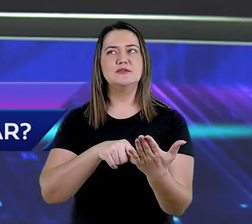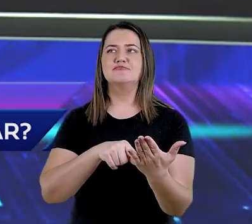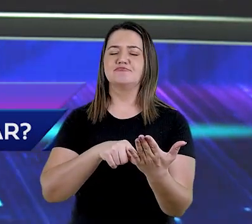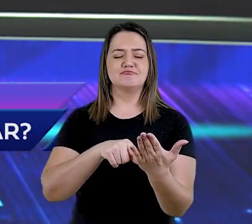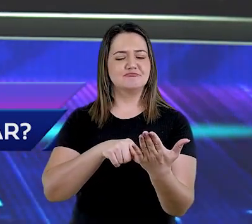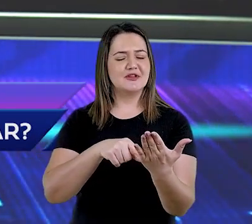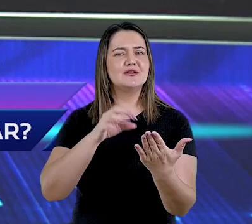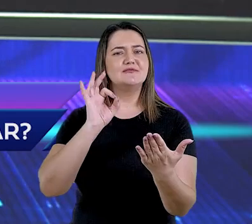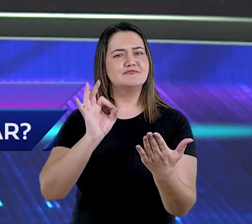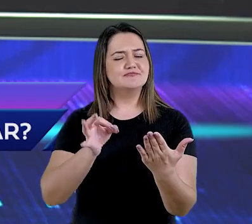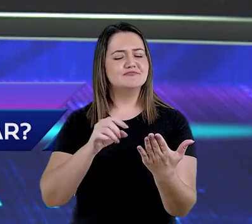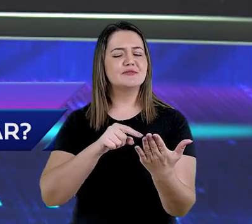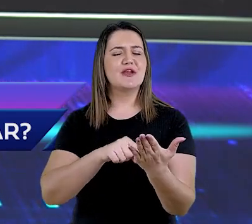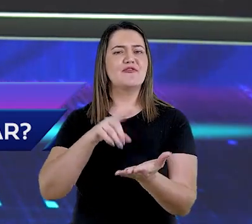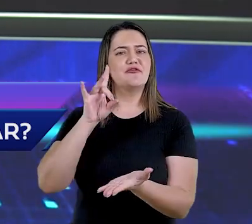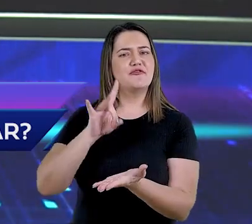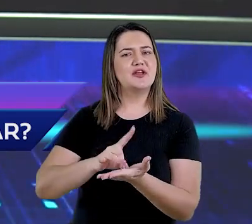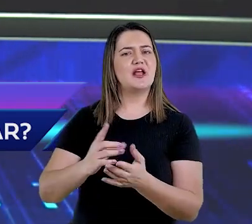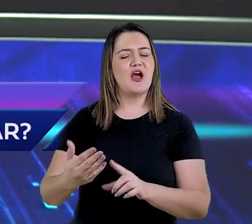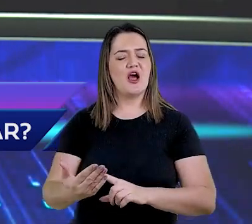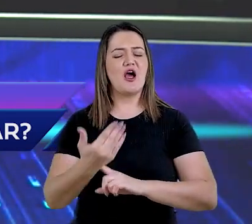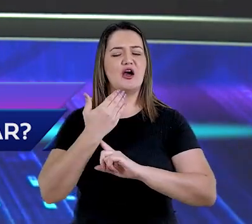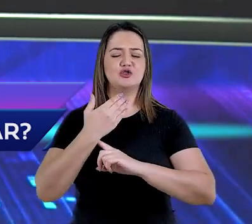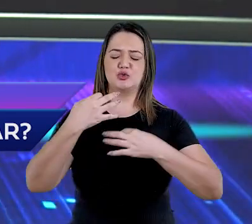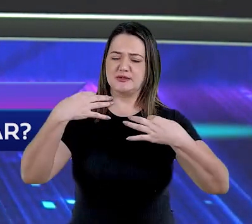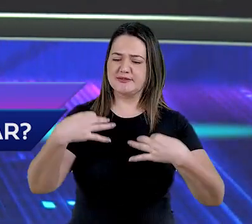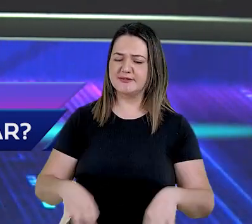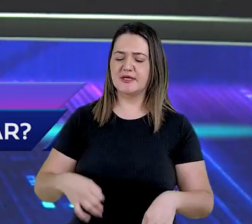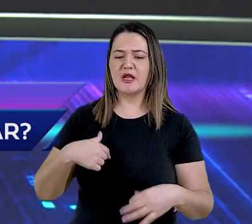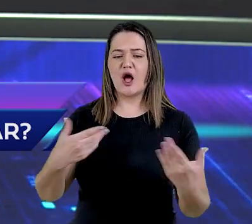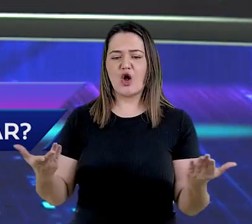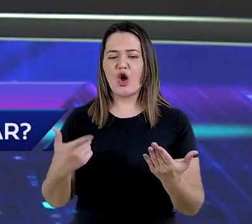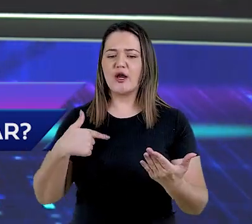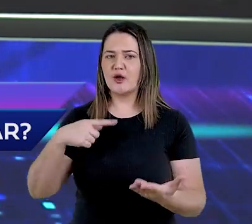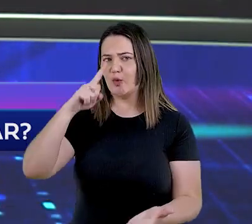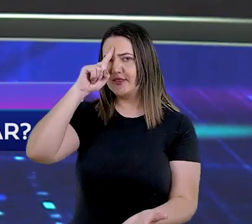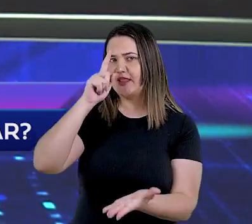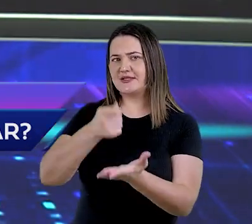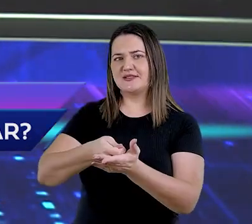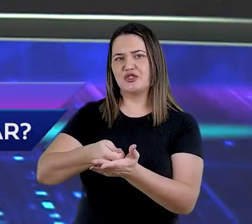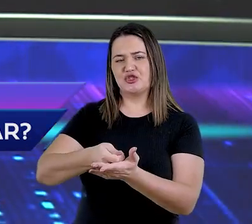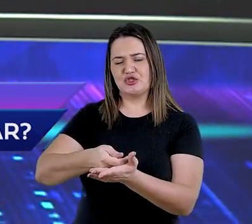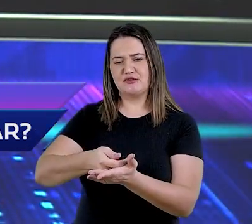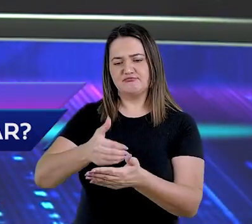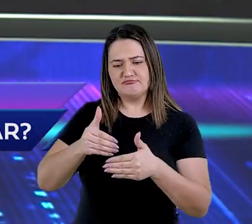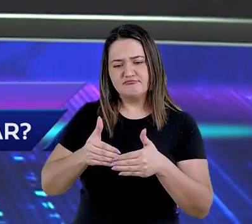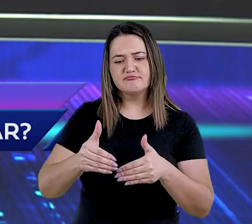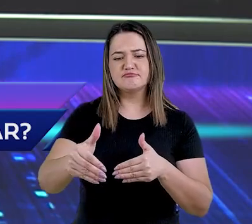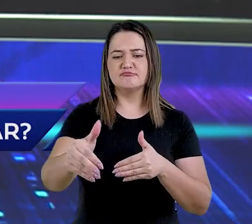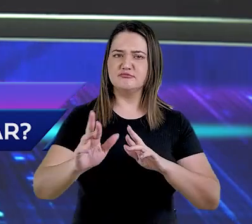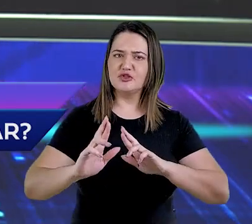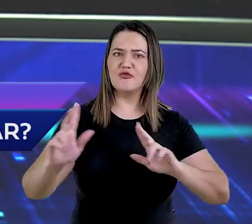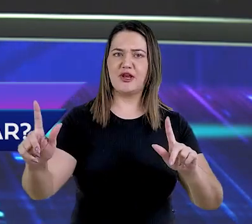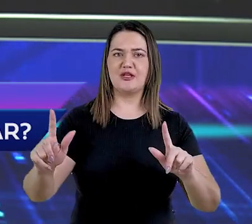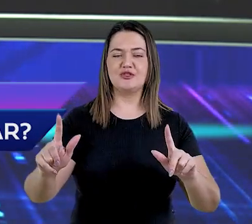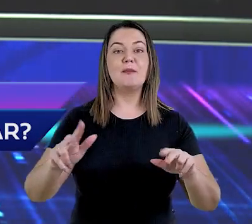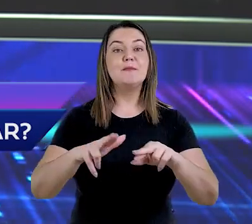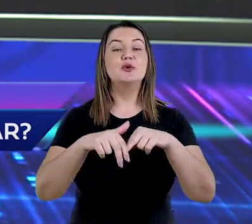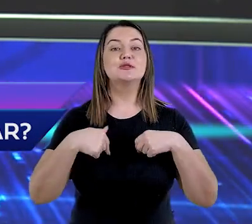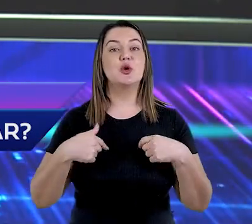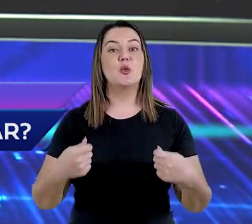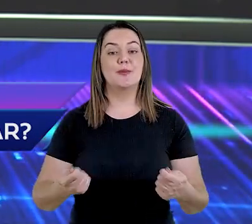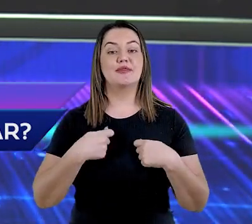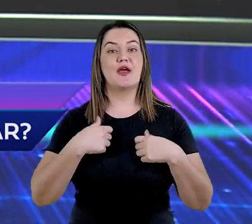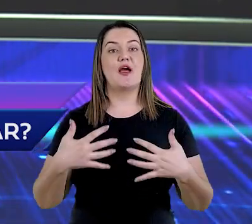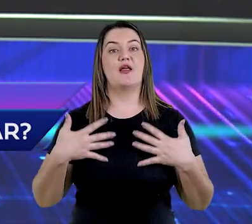Deus porque descobrem a verdade e agora podem decidir ficar do lado dela. É assim que eu leio o Apocalipse. Eu fico feliz,